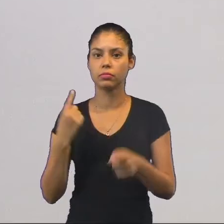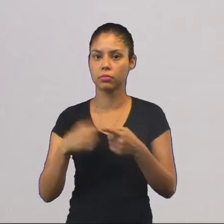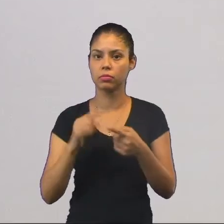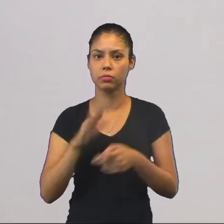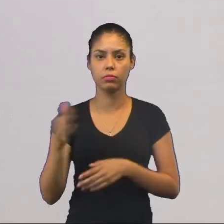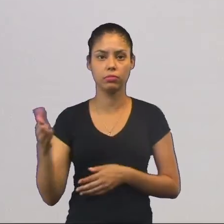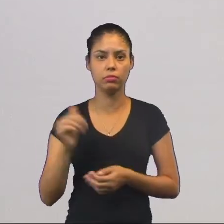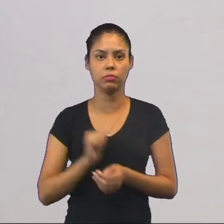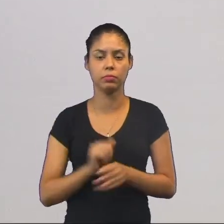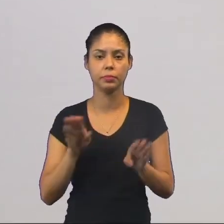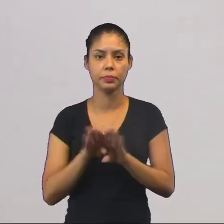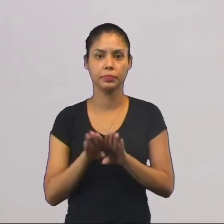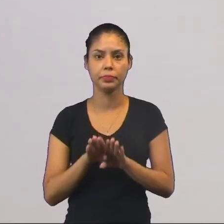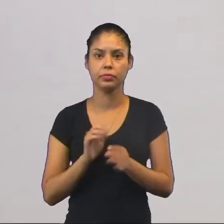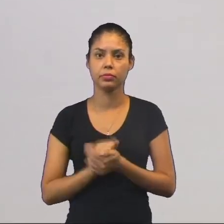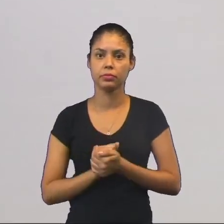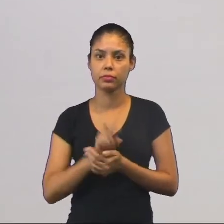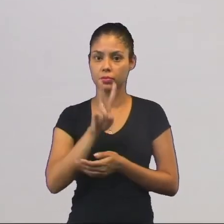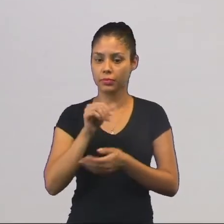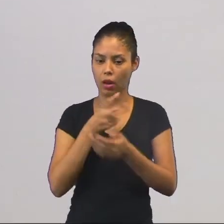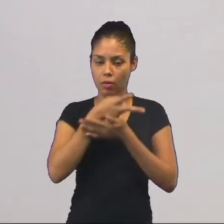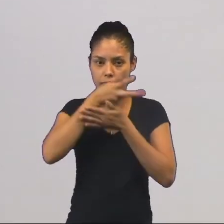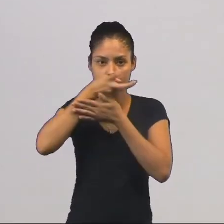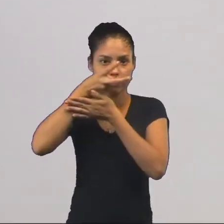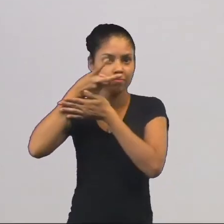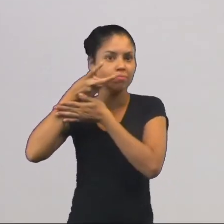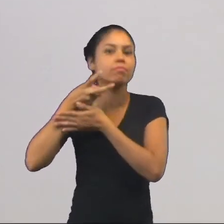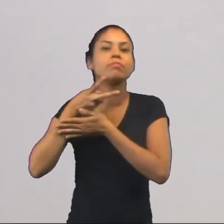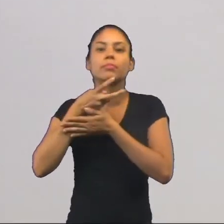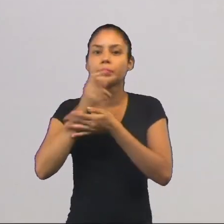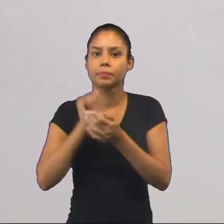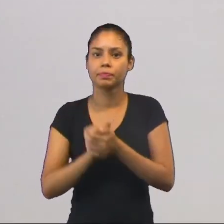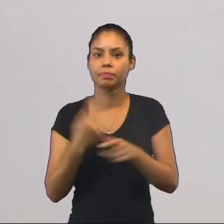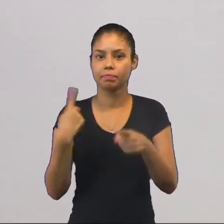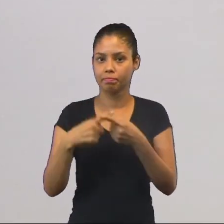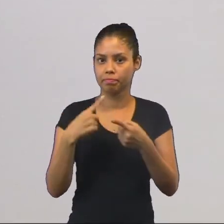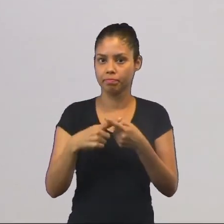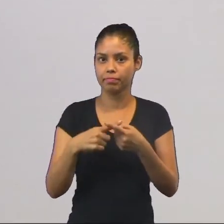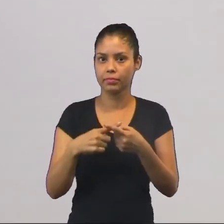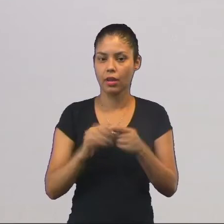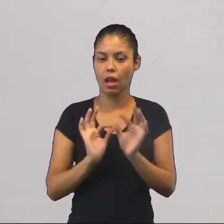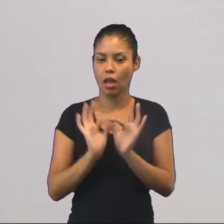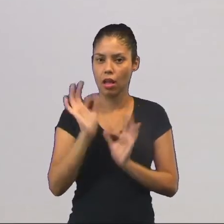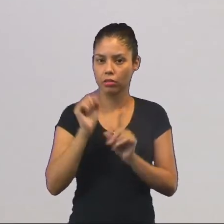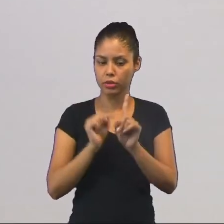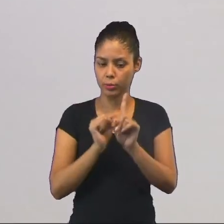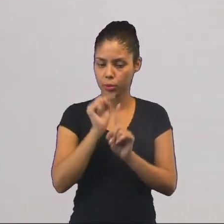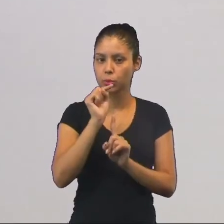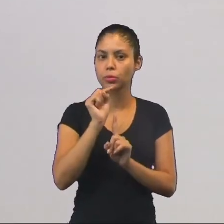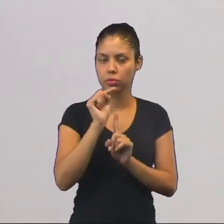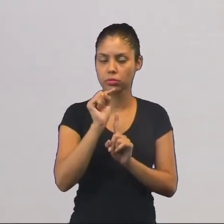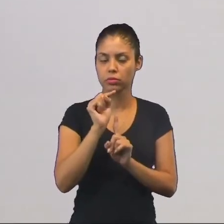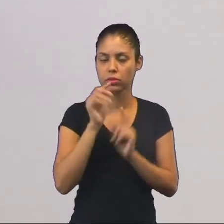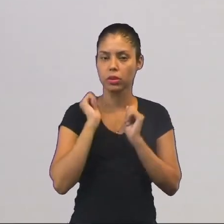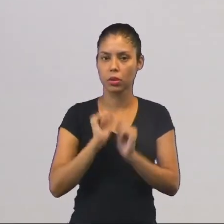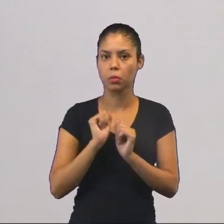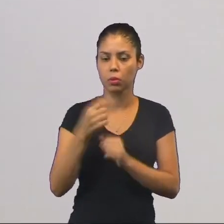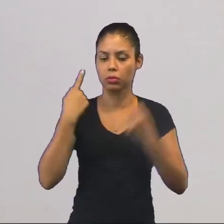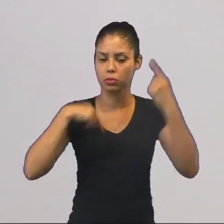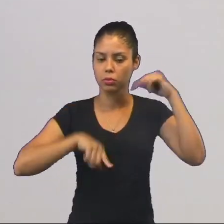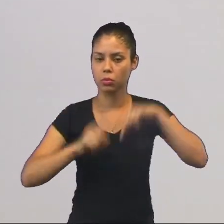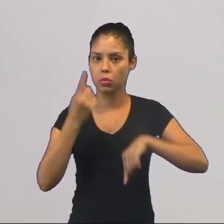você faz isso, você não vai estar filtrando o ar e muito menos regulando a temperatura para que ele possa